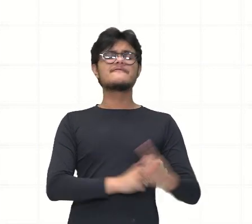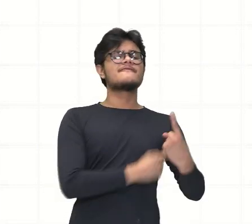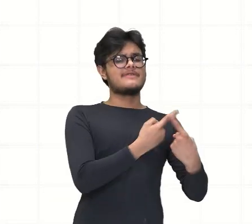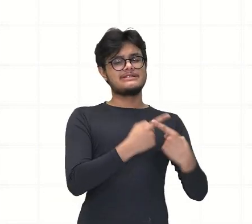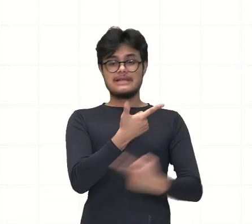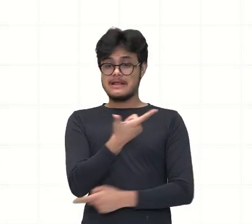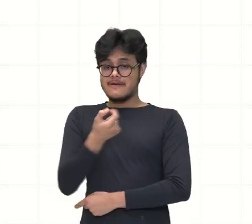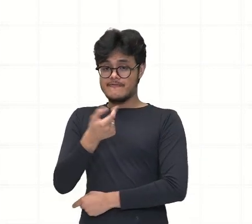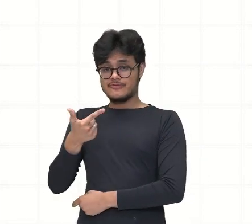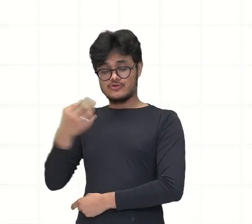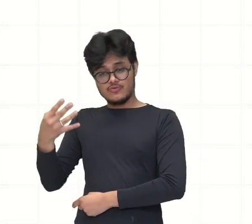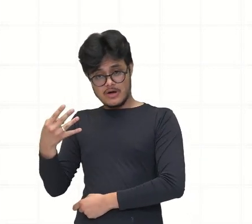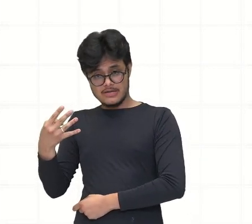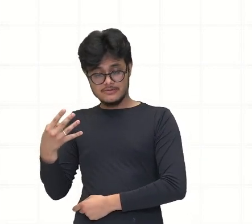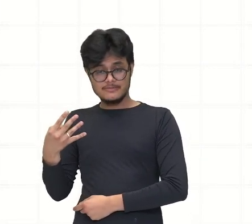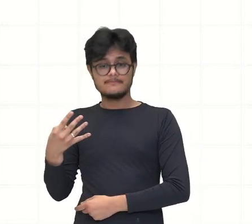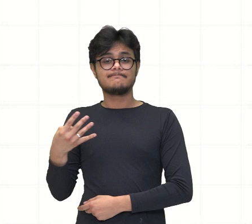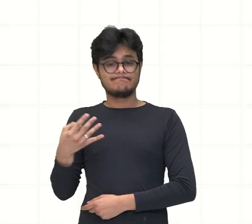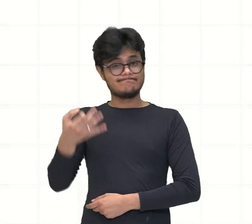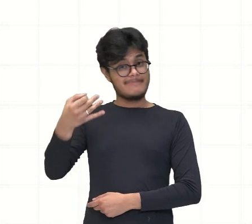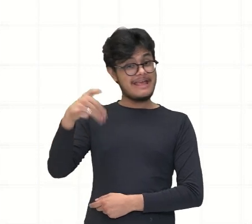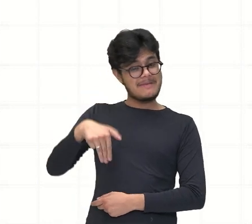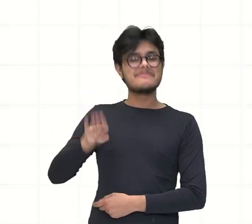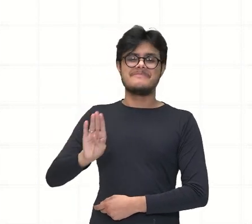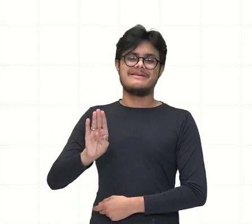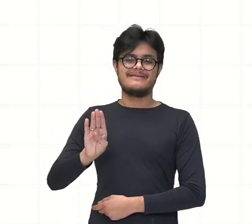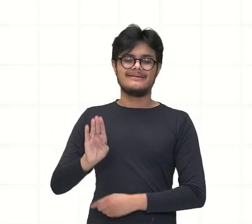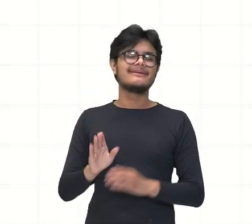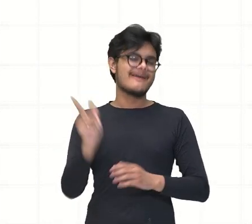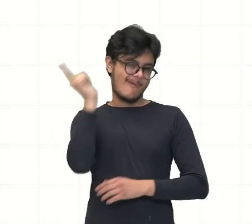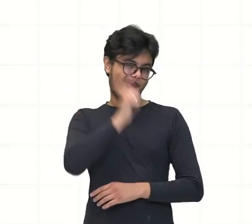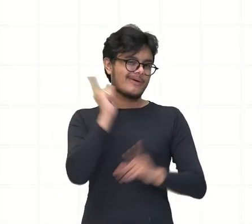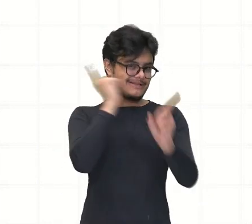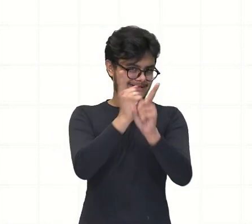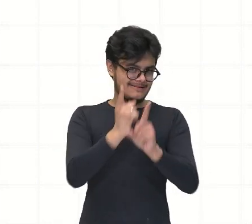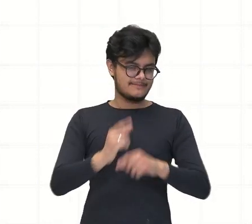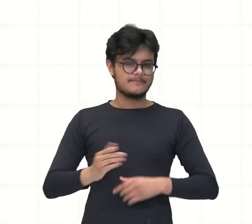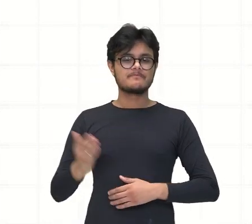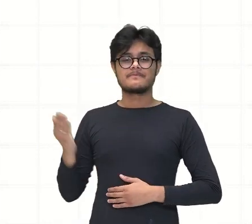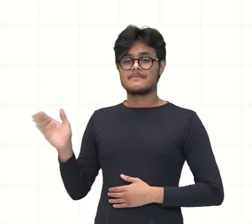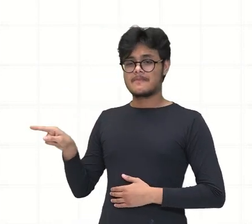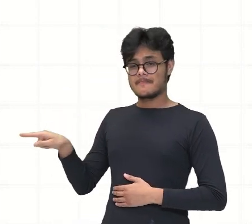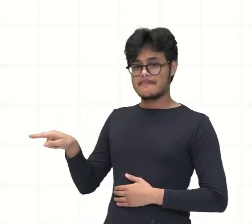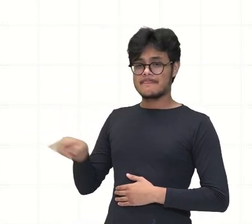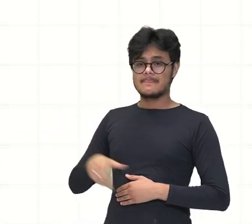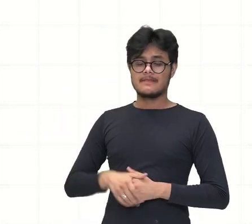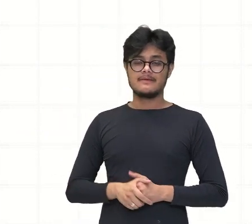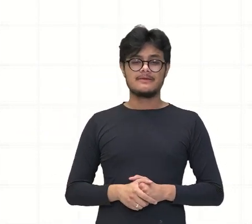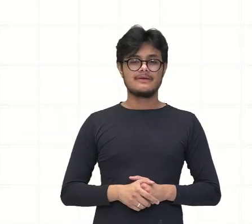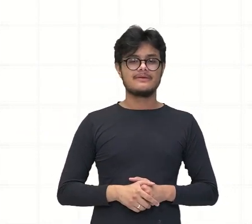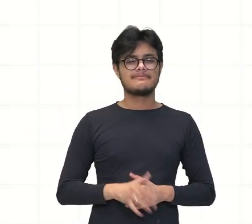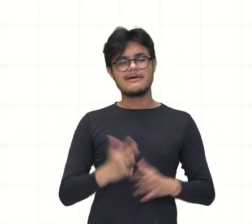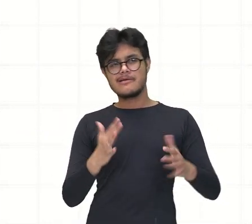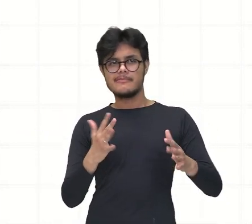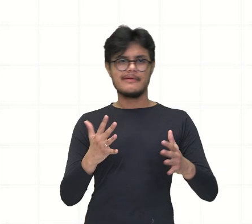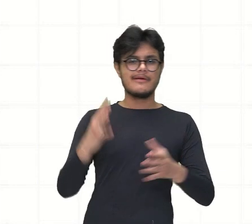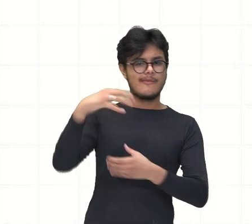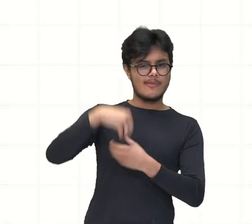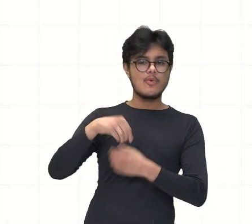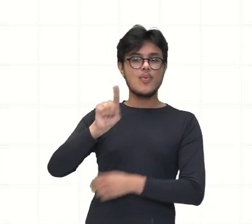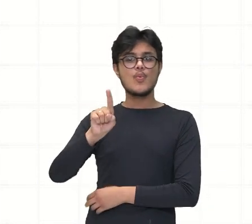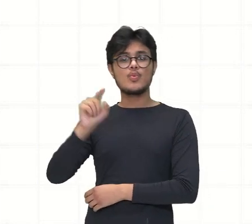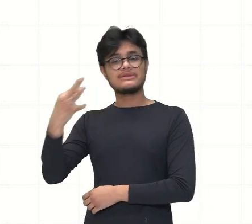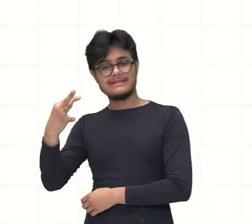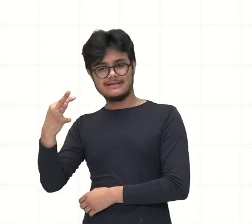1024, né, megabytes. Então, seria esse número aqui, né, o